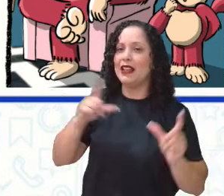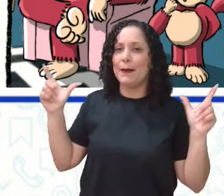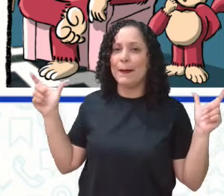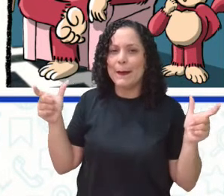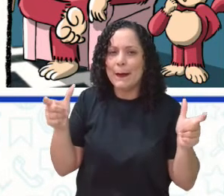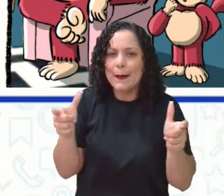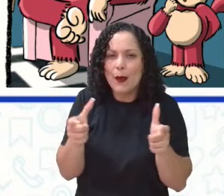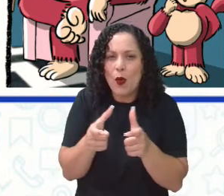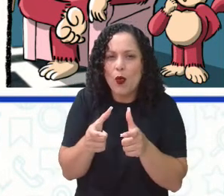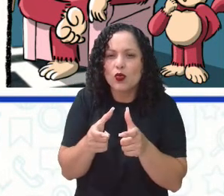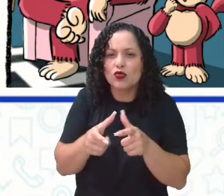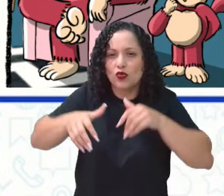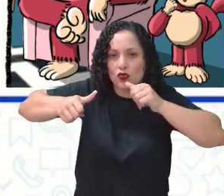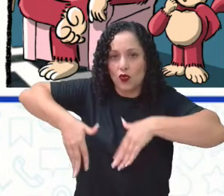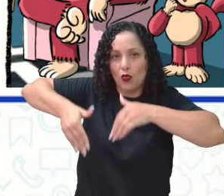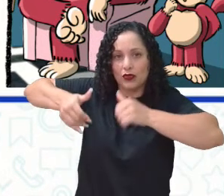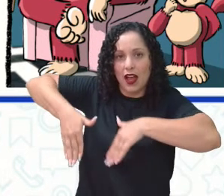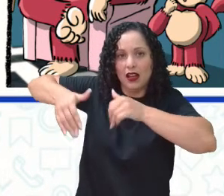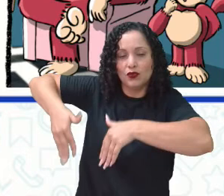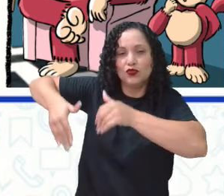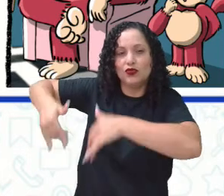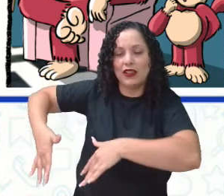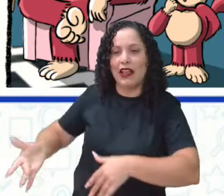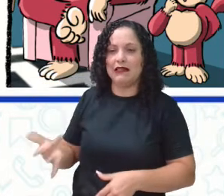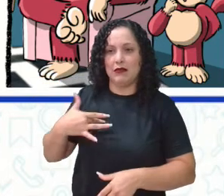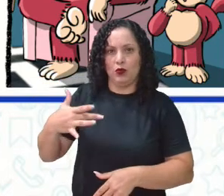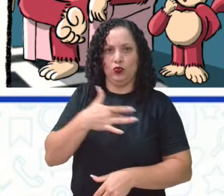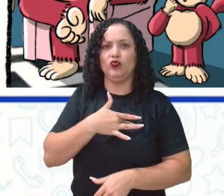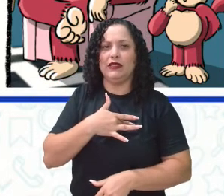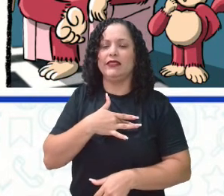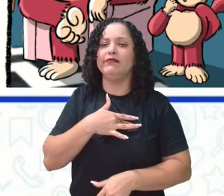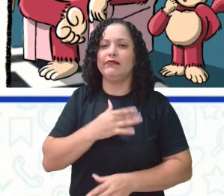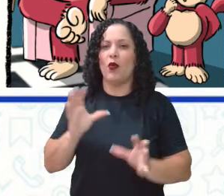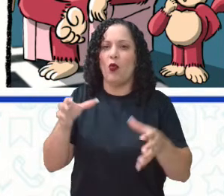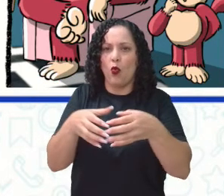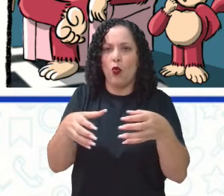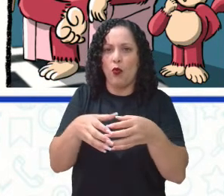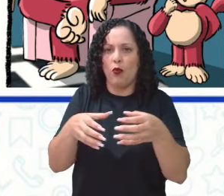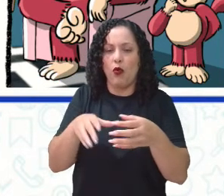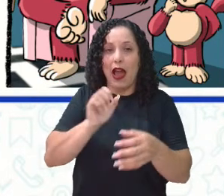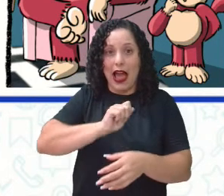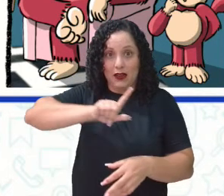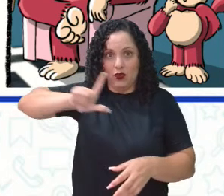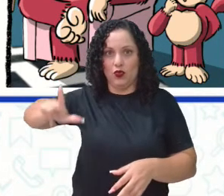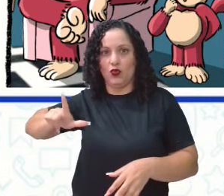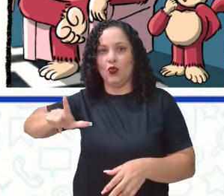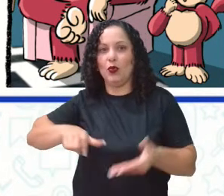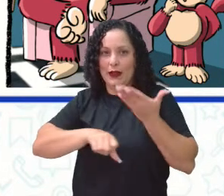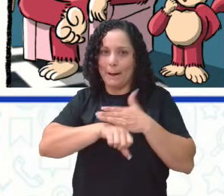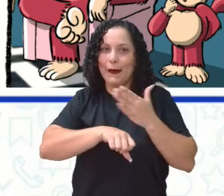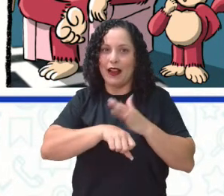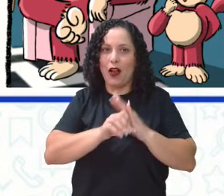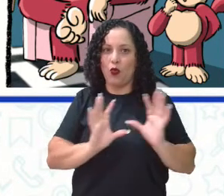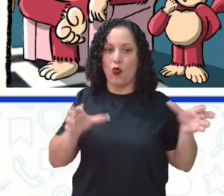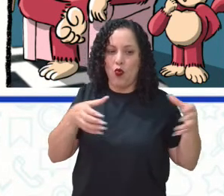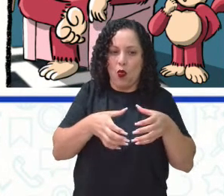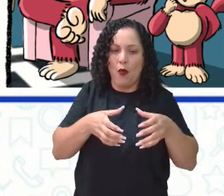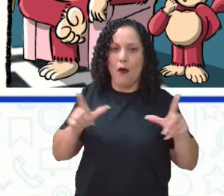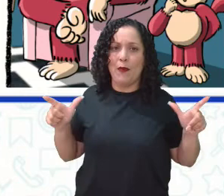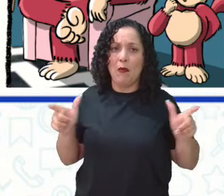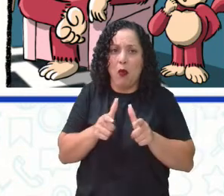poucos, não é? Soldados anticorpos, não é? Do outro lado, que são representados pelos azul e branco, não é?